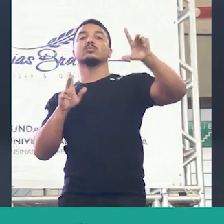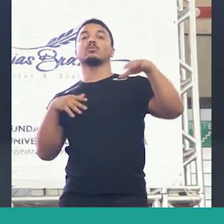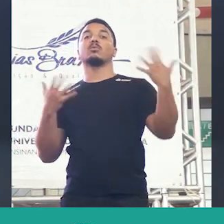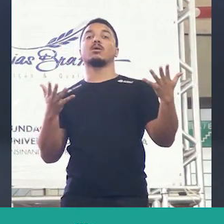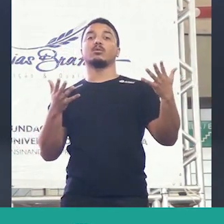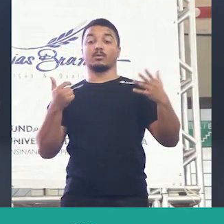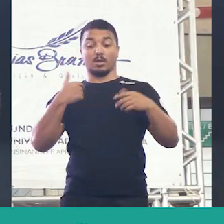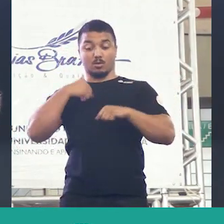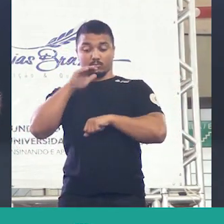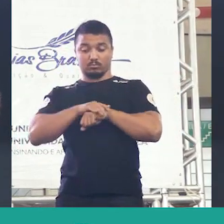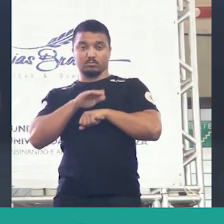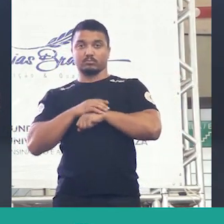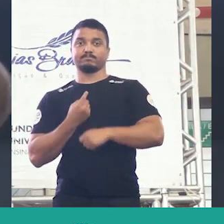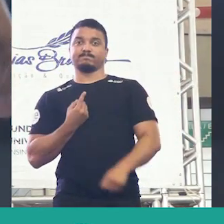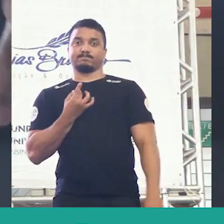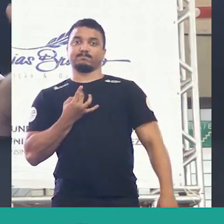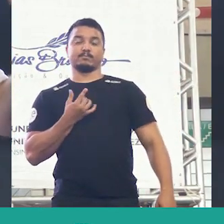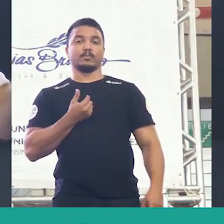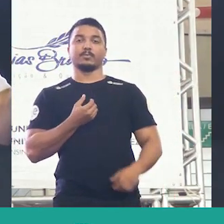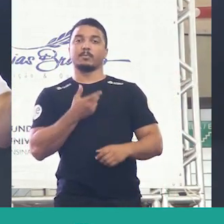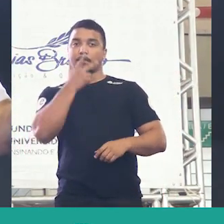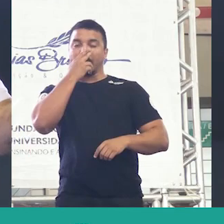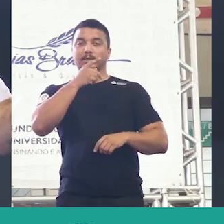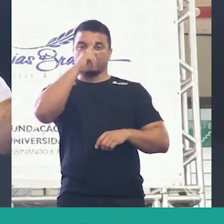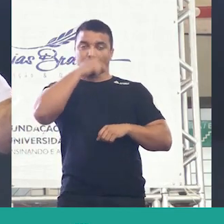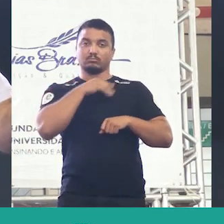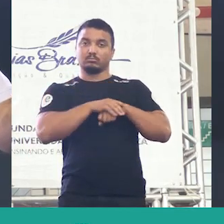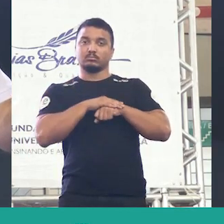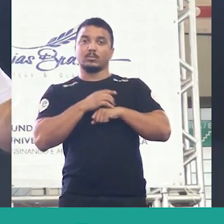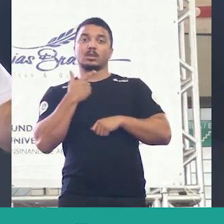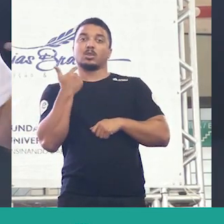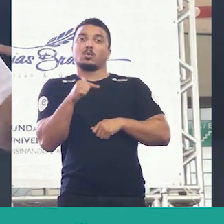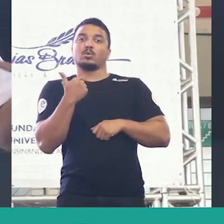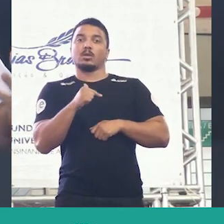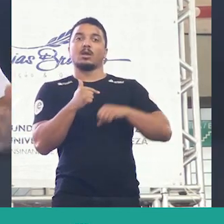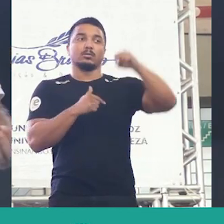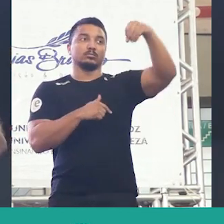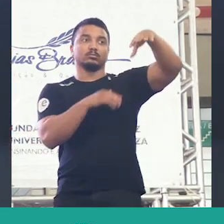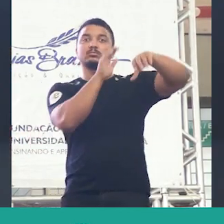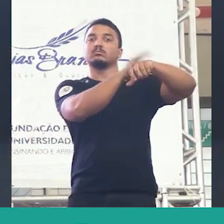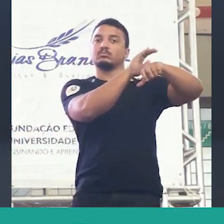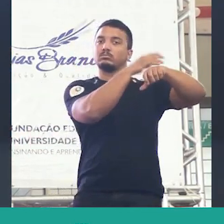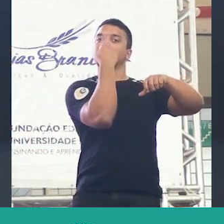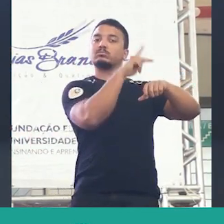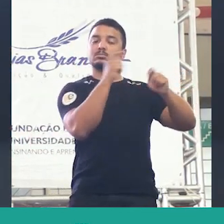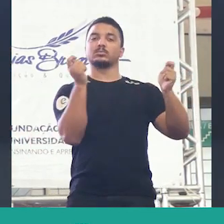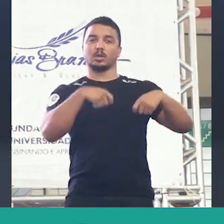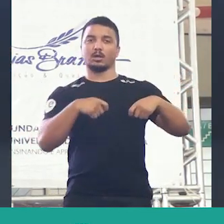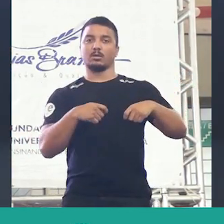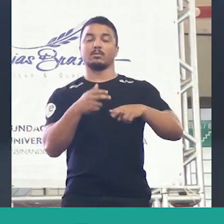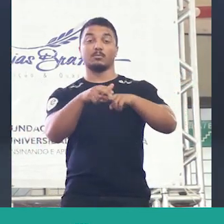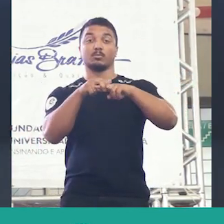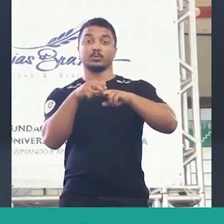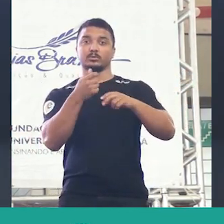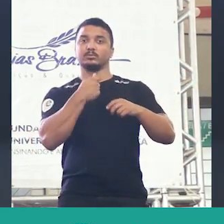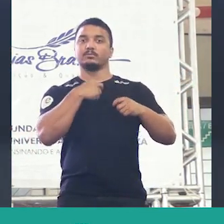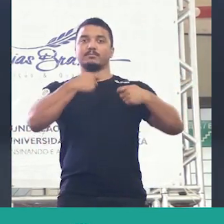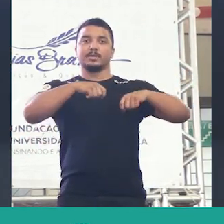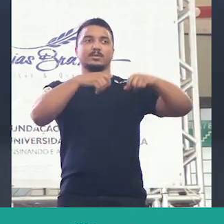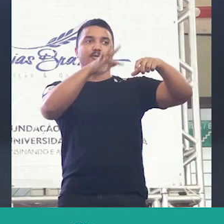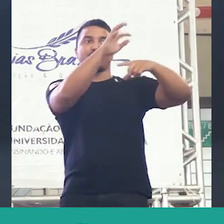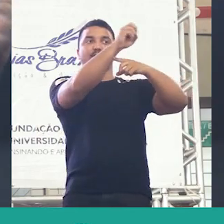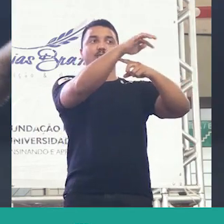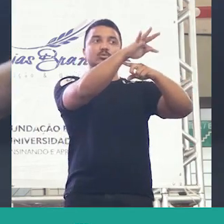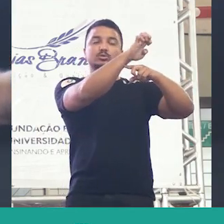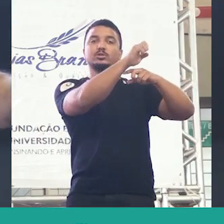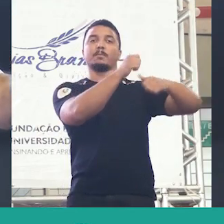não tenho luz própria. A fonte de luz tem. Então, para eu ser visível, é necessário que tenha uma